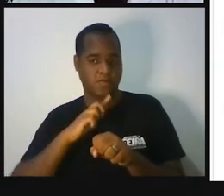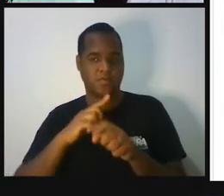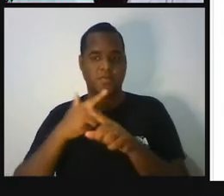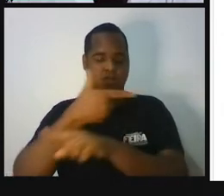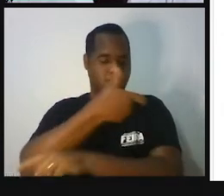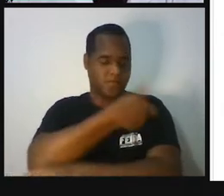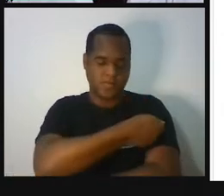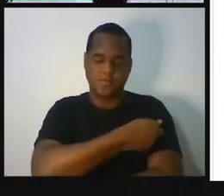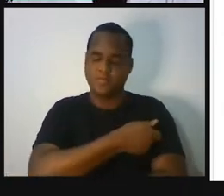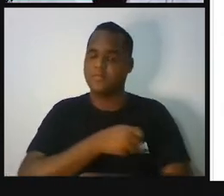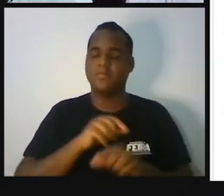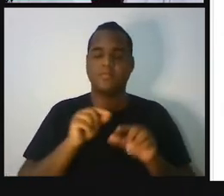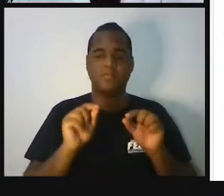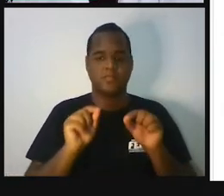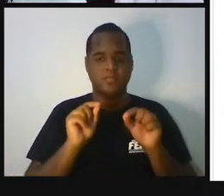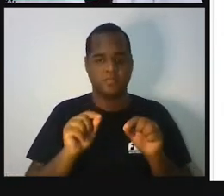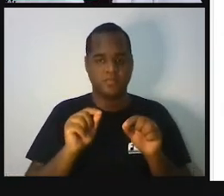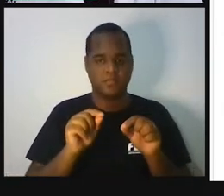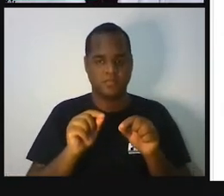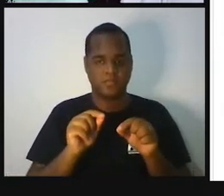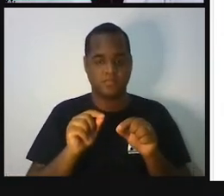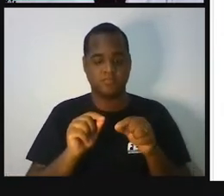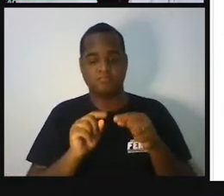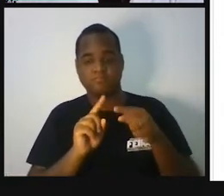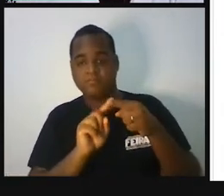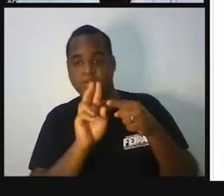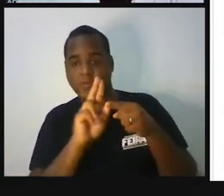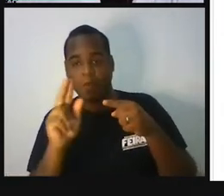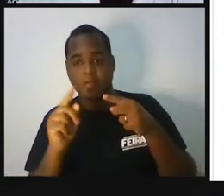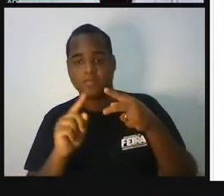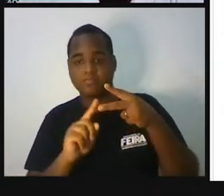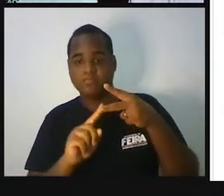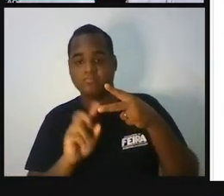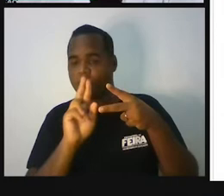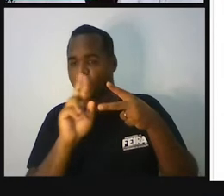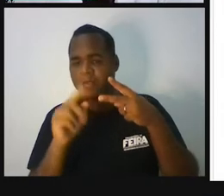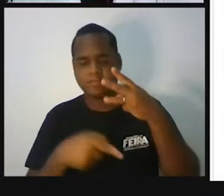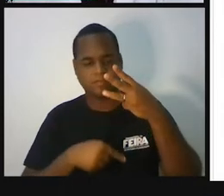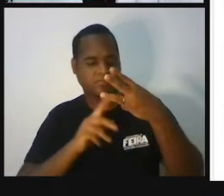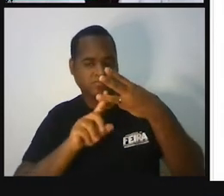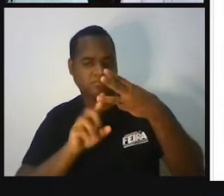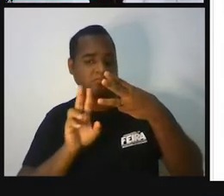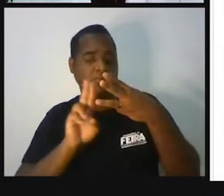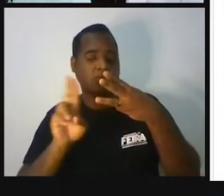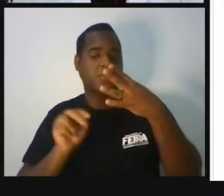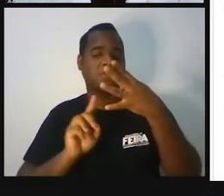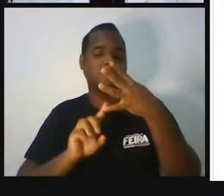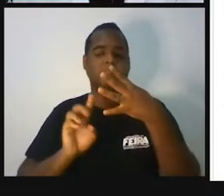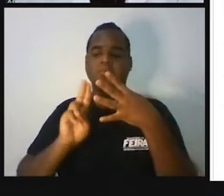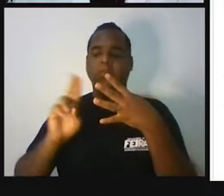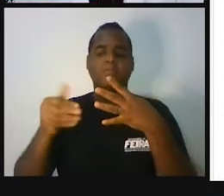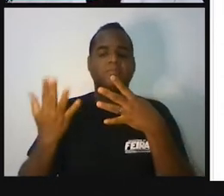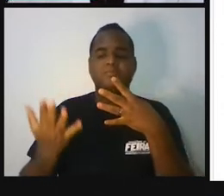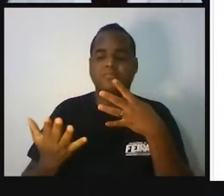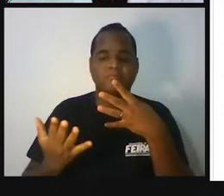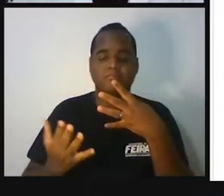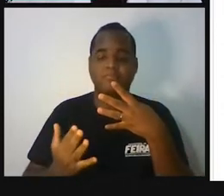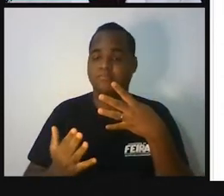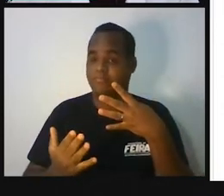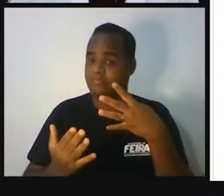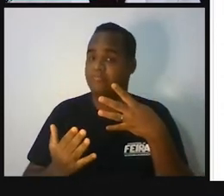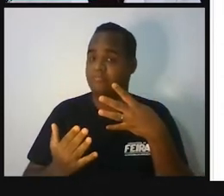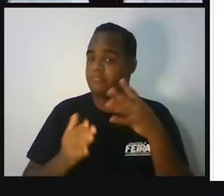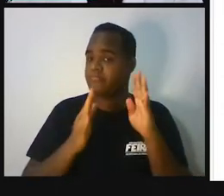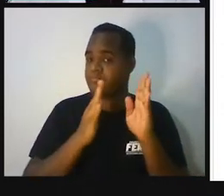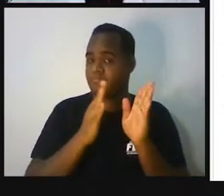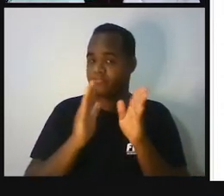vacinação é a intramuscular subcutânea a intravenosa ou a intradérmica Mas você